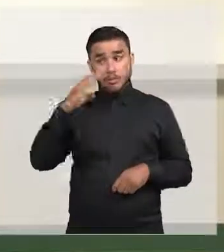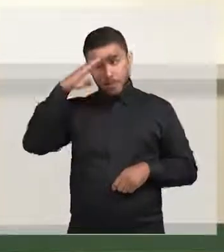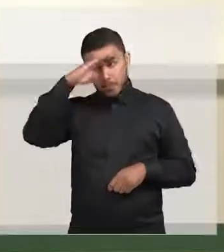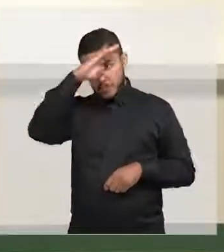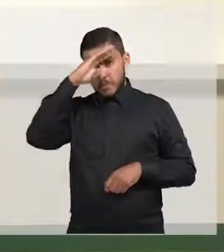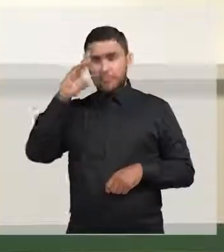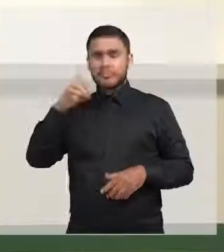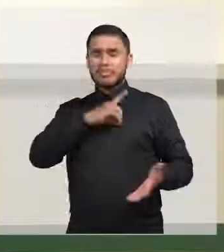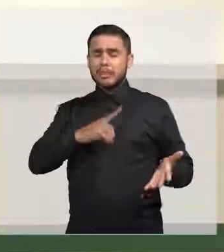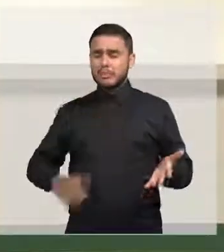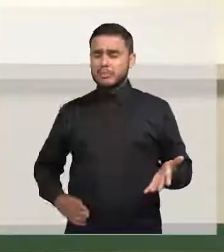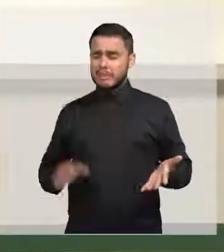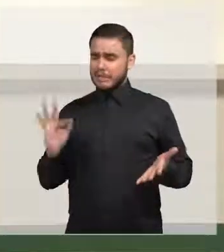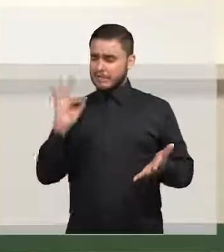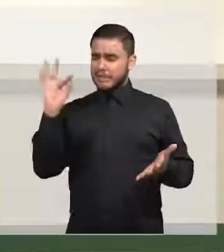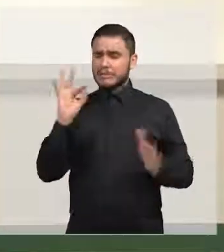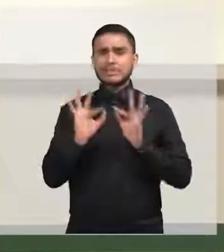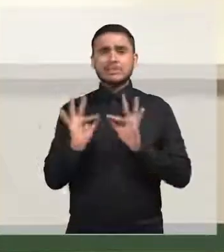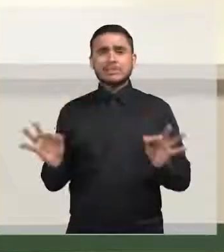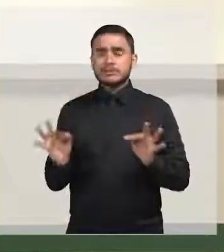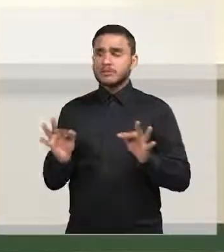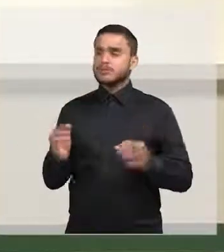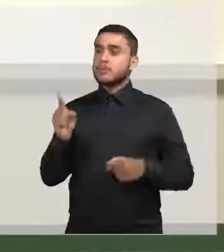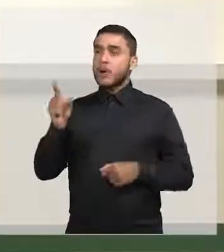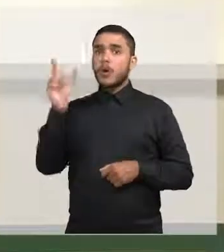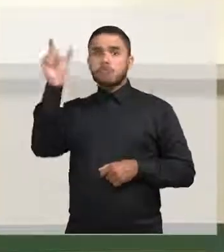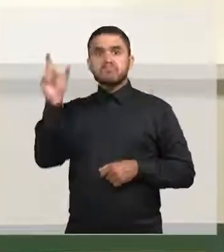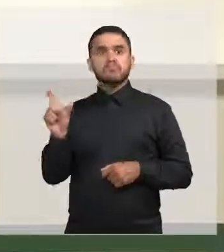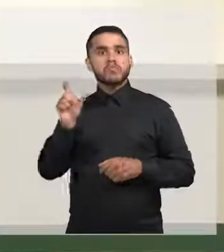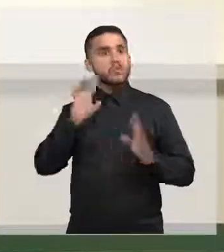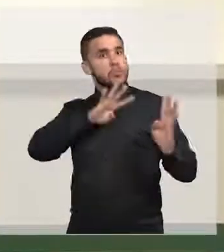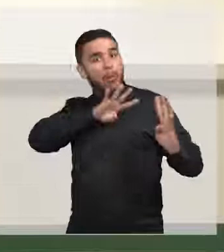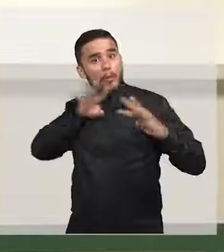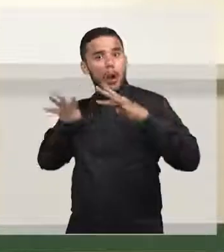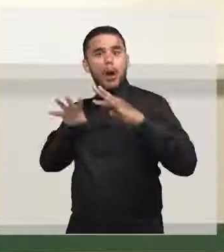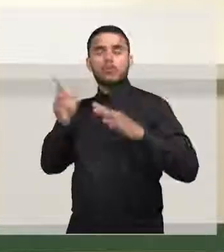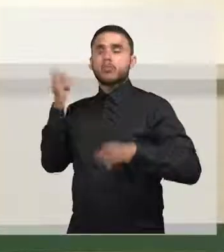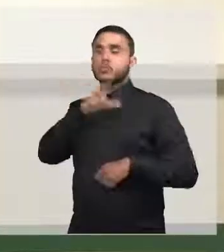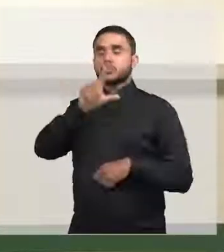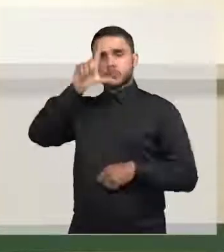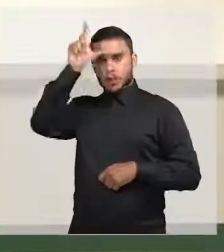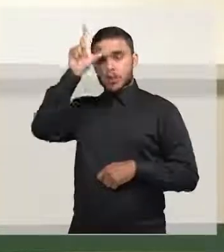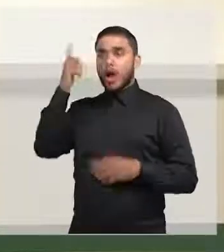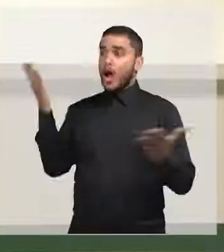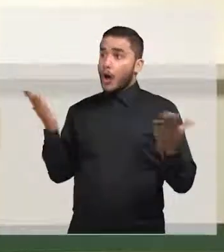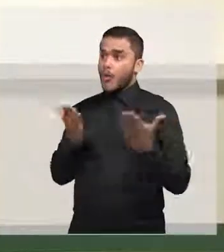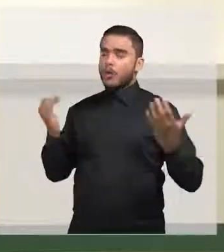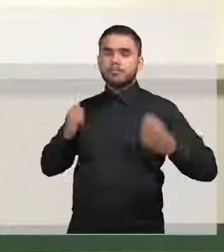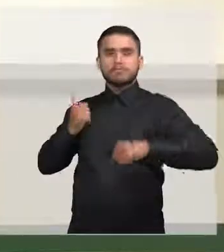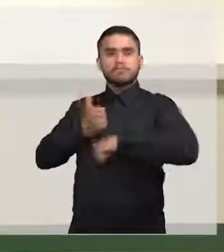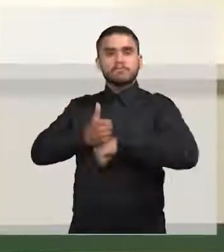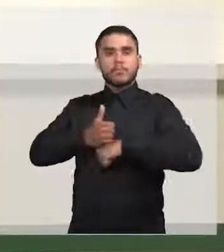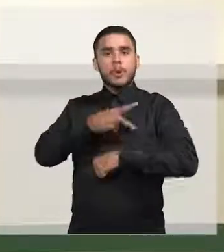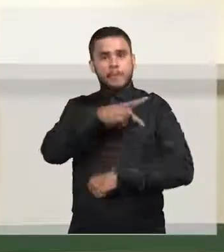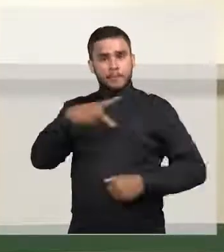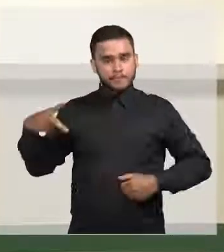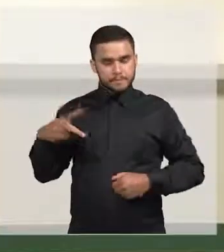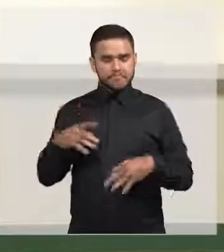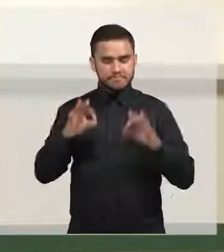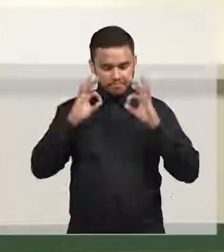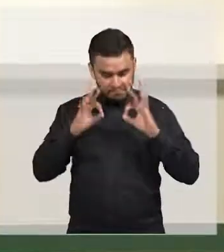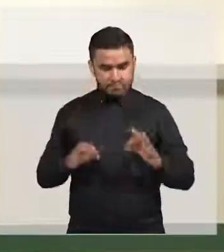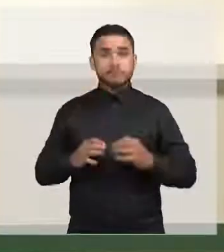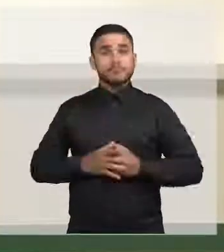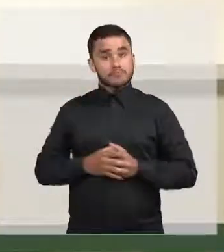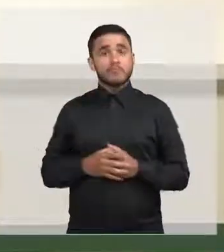exemplo, o Moro é aquele cara, eu não sei quem foi que disse isso, eu estou tentando me lembrar desde de manhã, mas não estou lembrando. Teve um presidente da República e disse, não nomeia